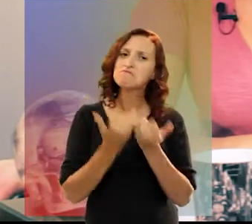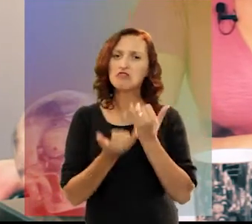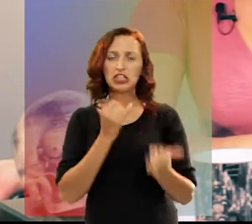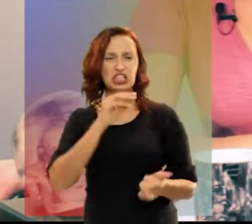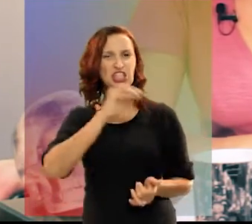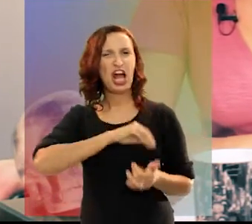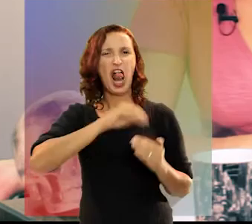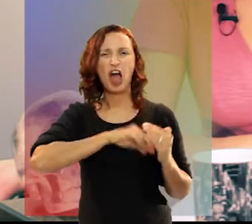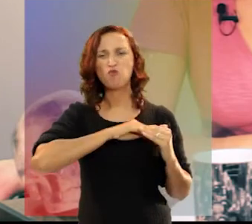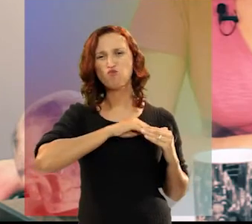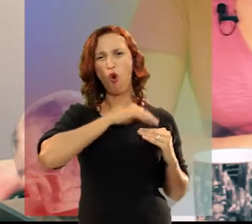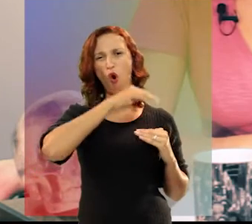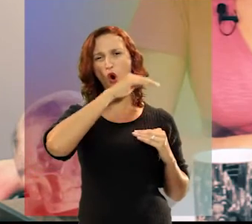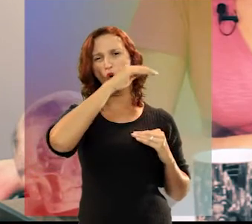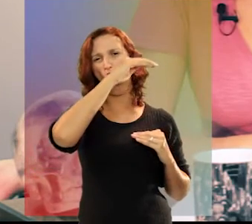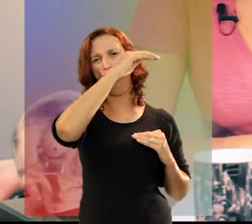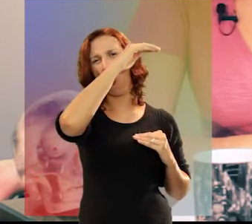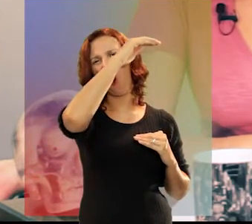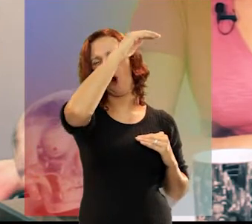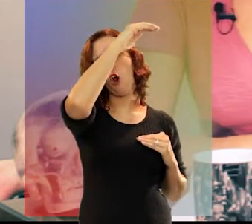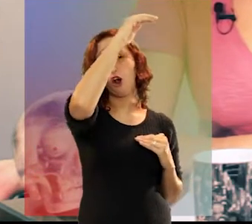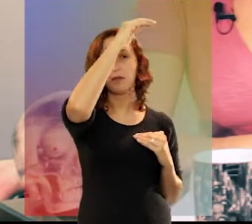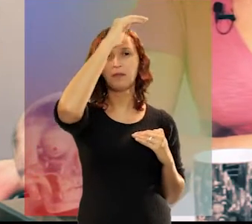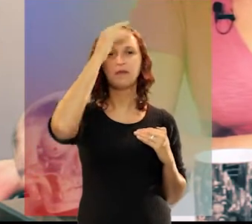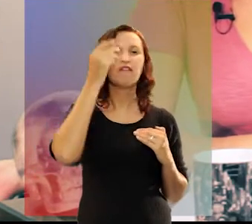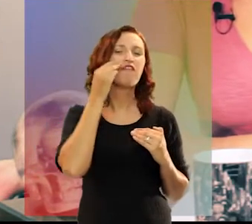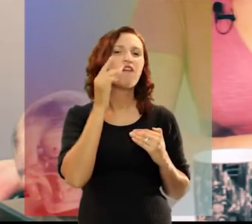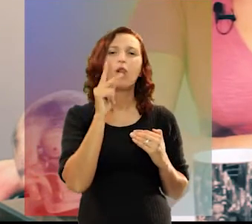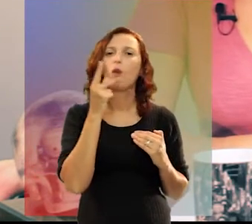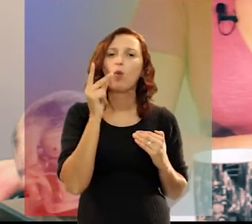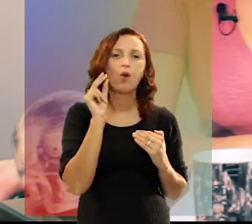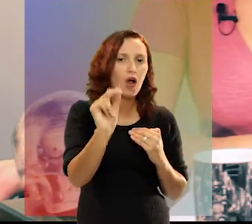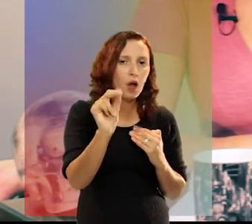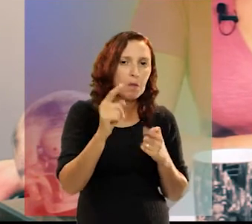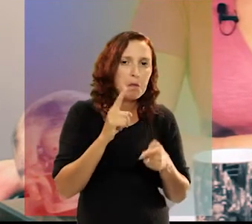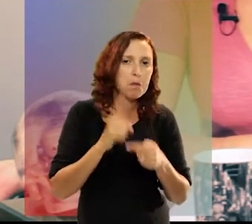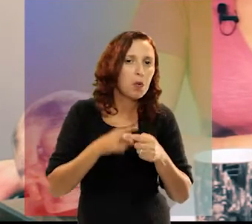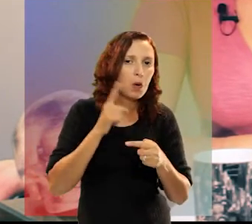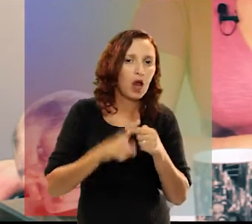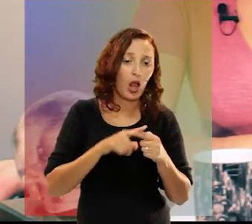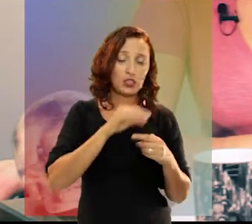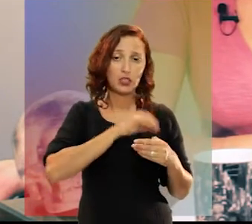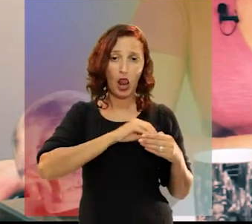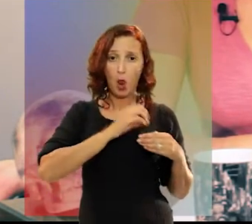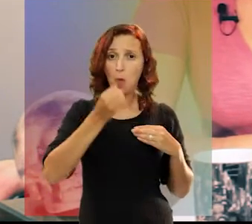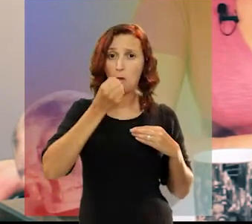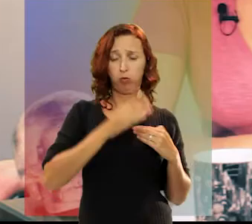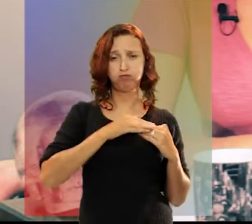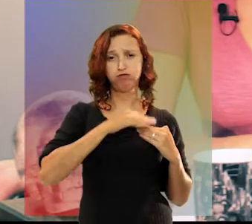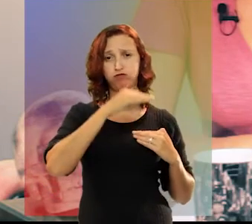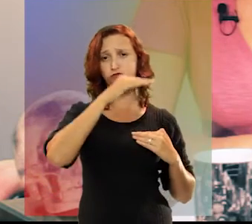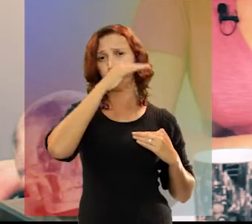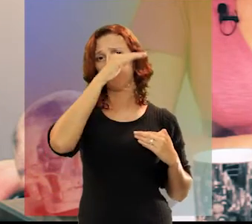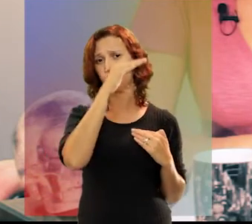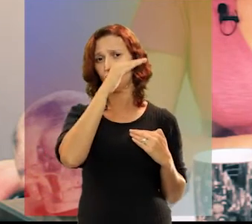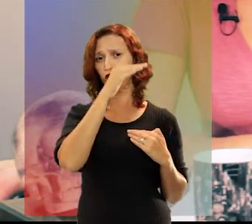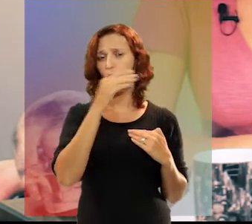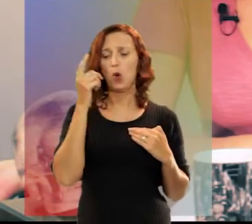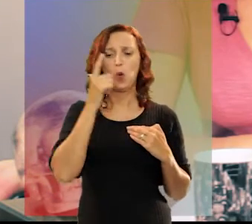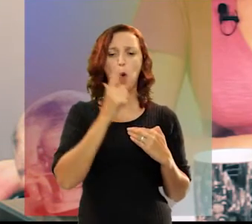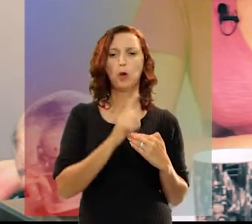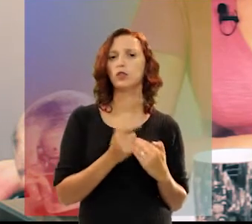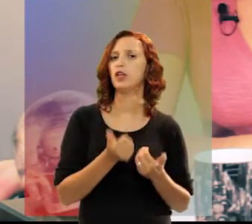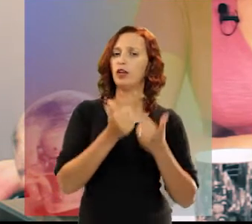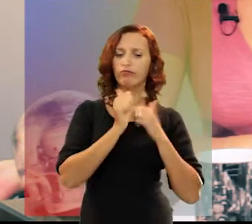Os caras ganham salários altíssimos pela justificativa de que se ele ganhar um bom salário, ele